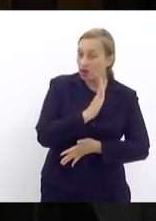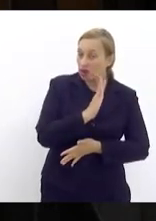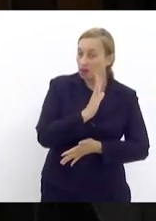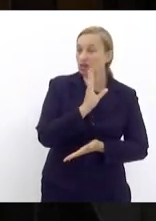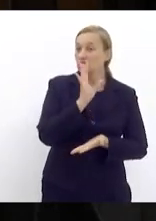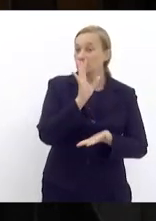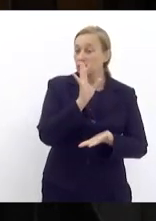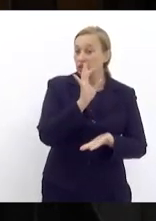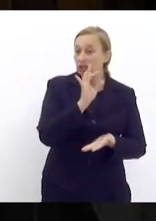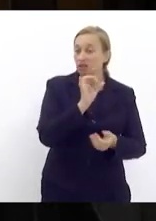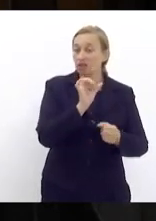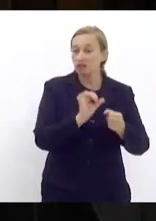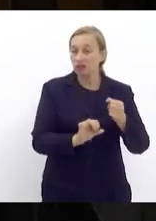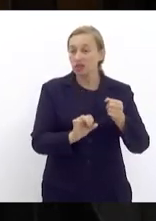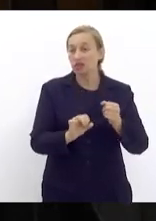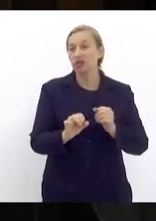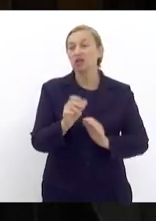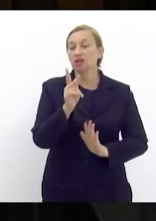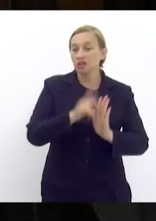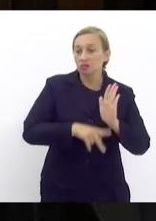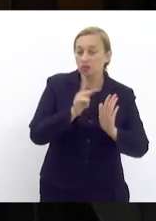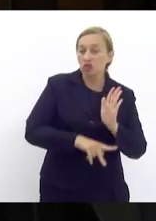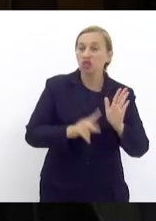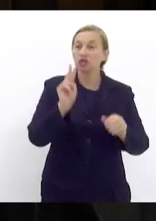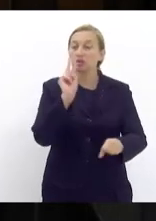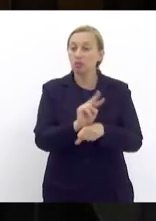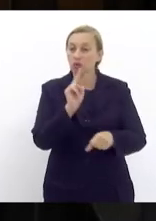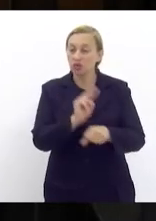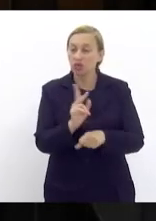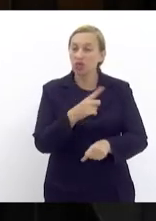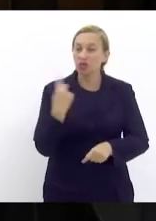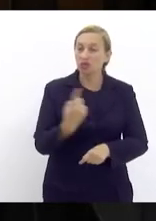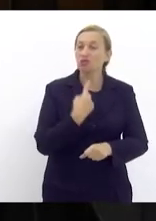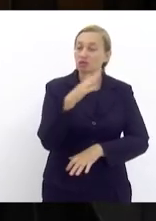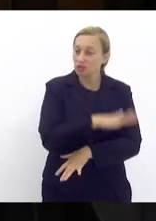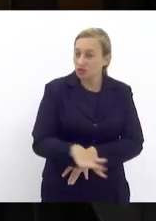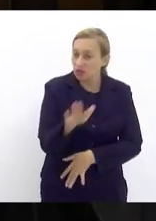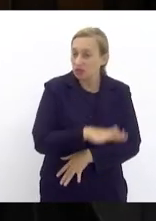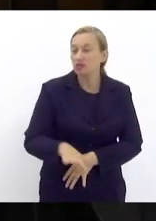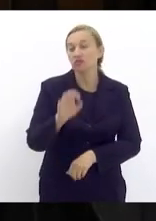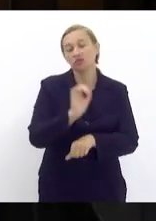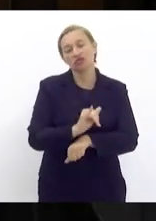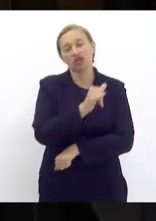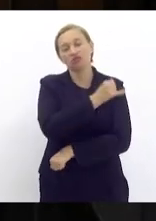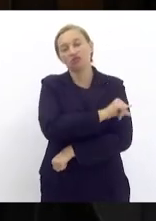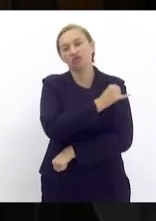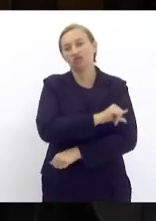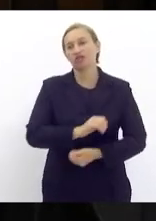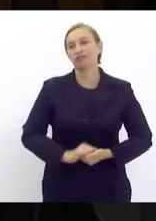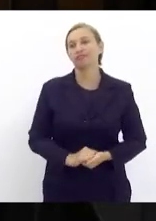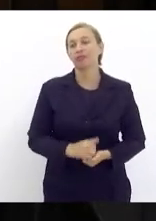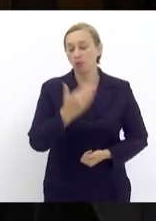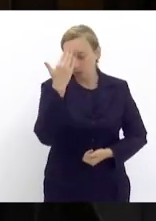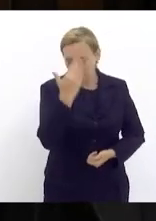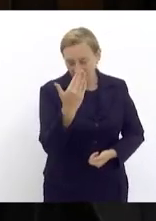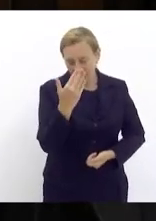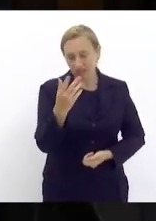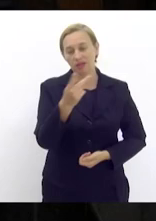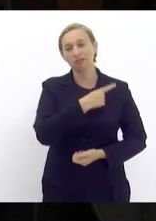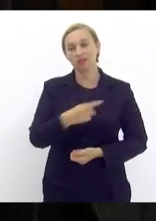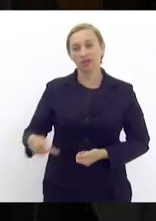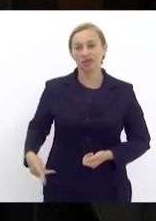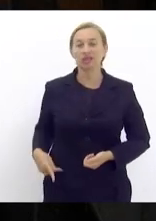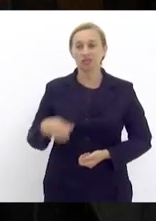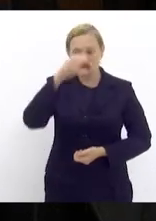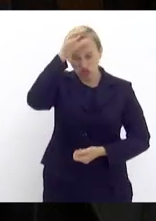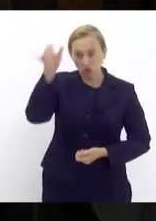realizar esses projetos de proteção às nossas crianças no estado do Rio de Janeiro. Muito obrigado, presidente